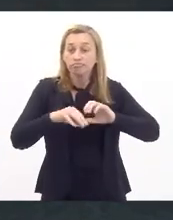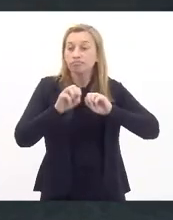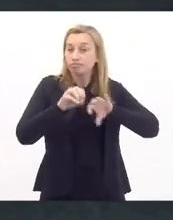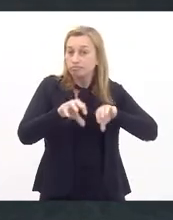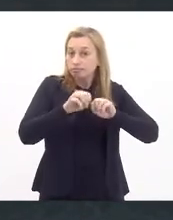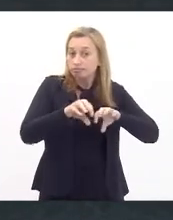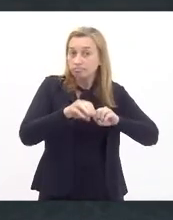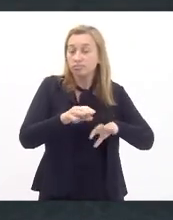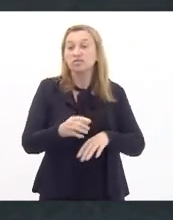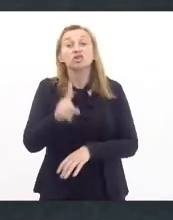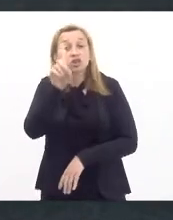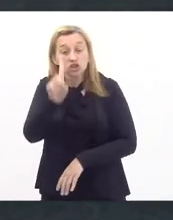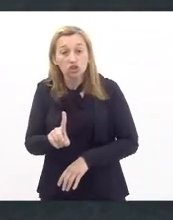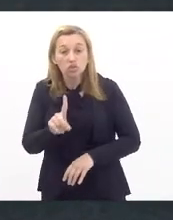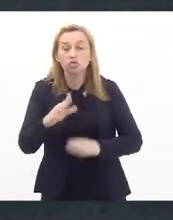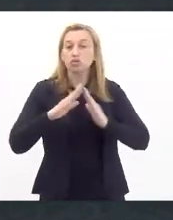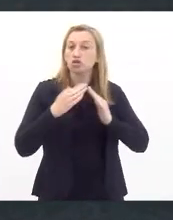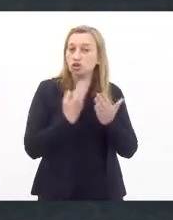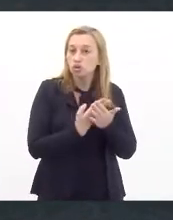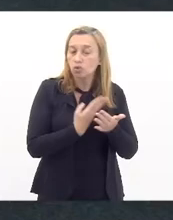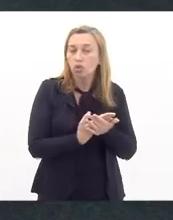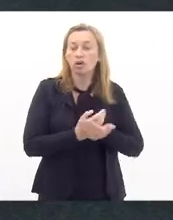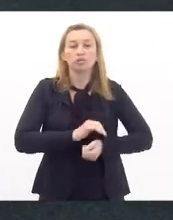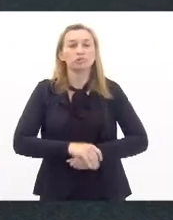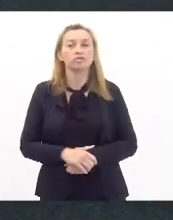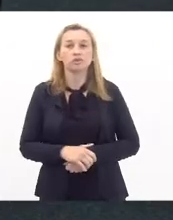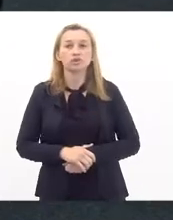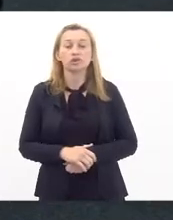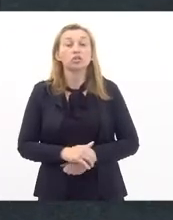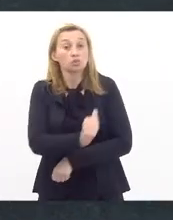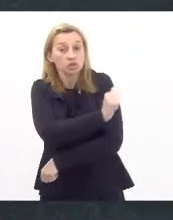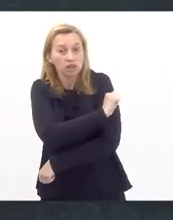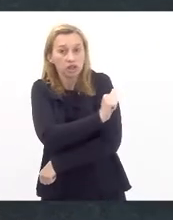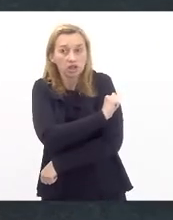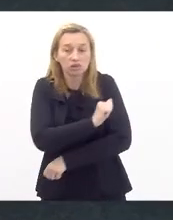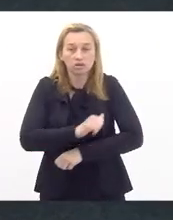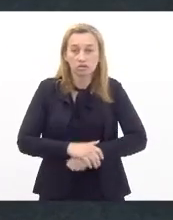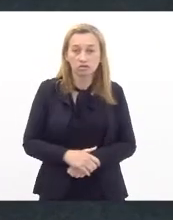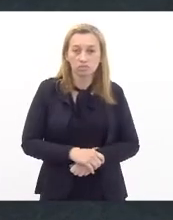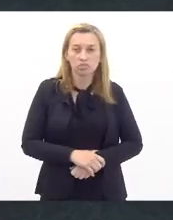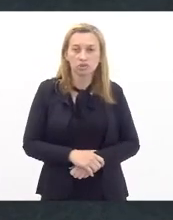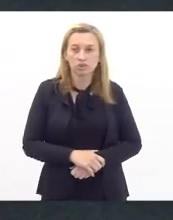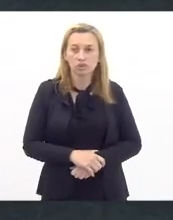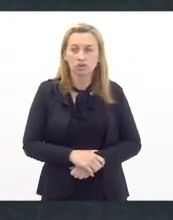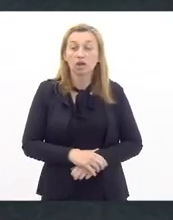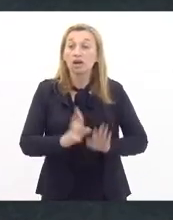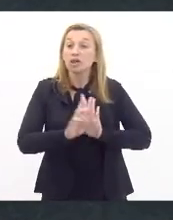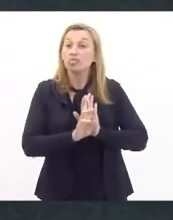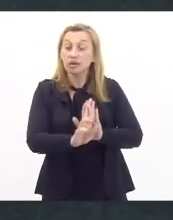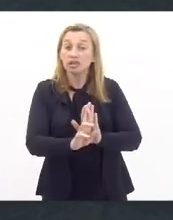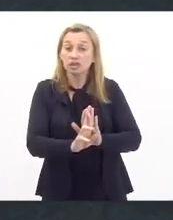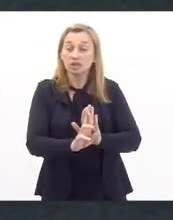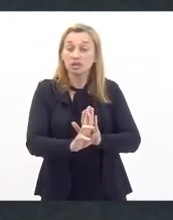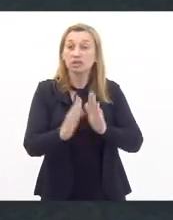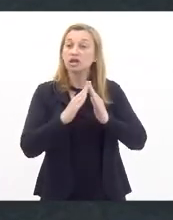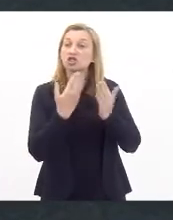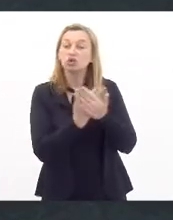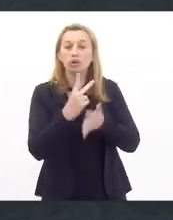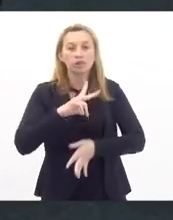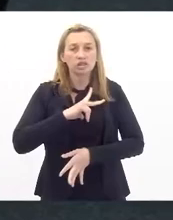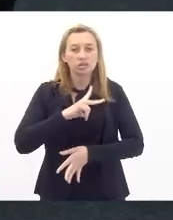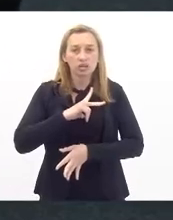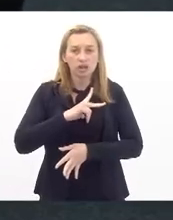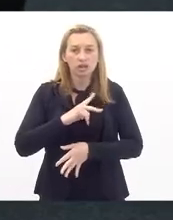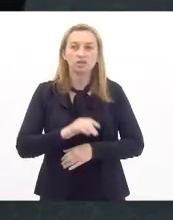e se envolve diretores de escolas e que envolve Os estudantes de envolve as representações das escolas particulares